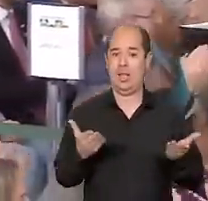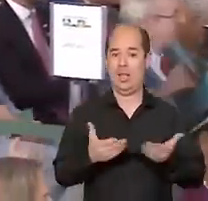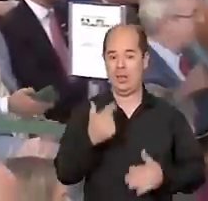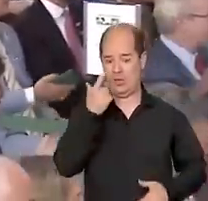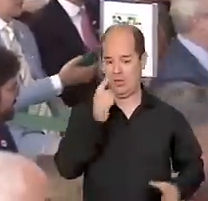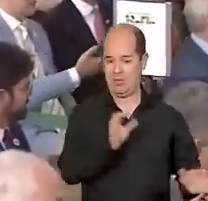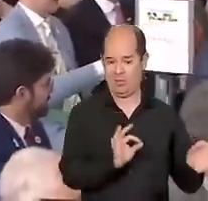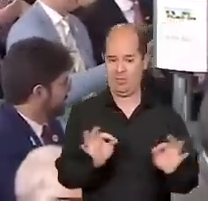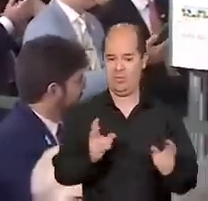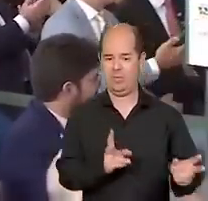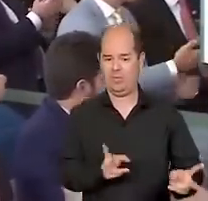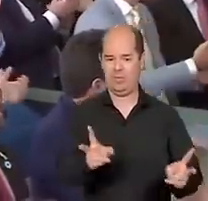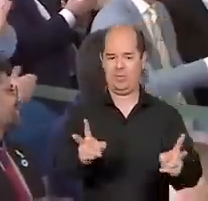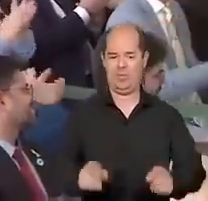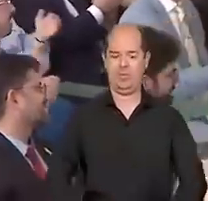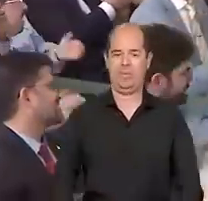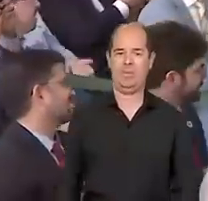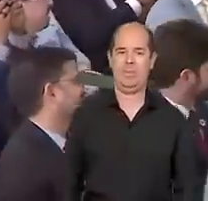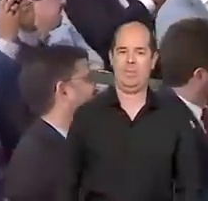acompanhar.